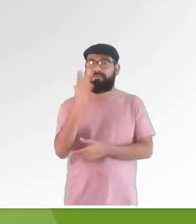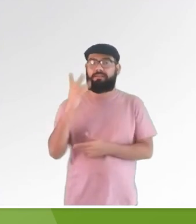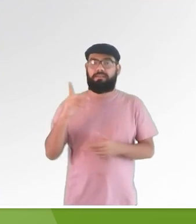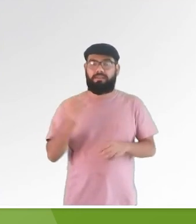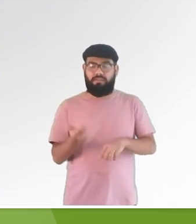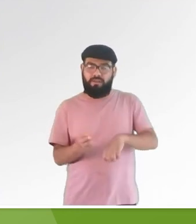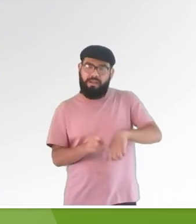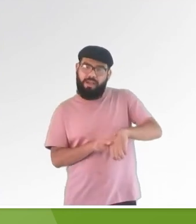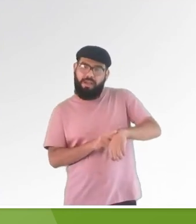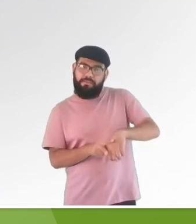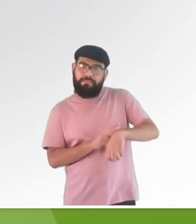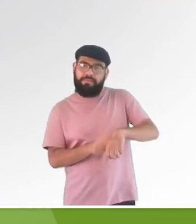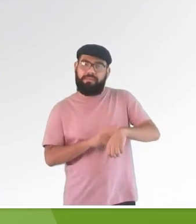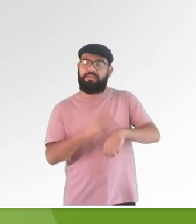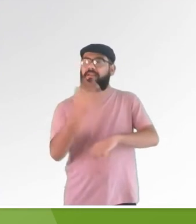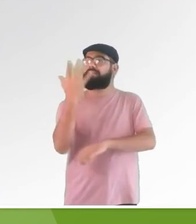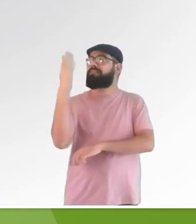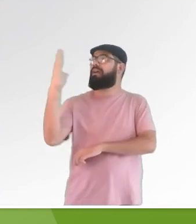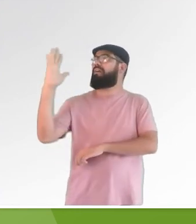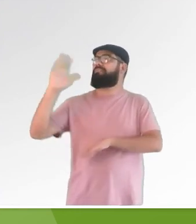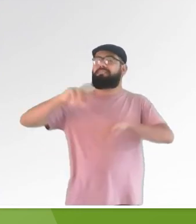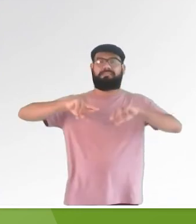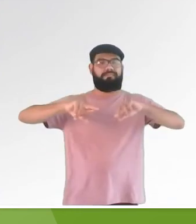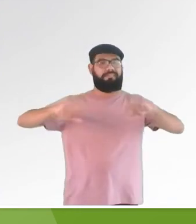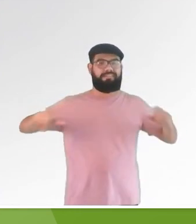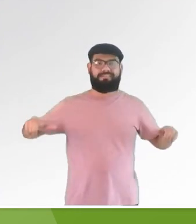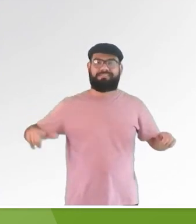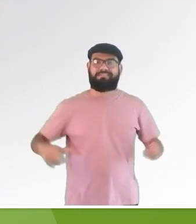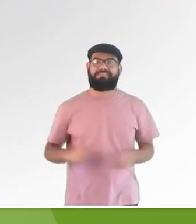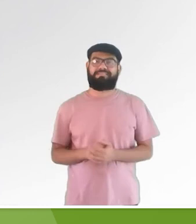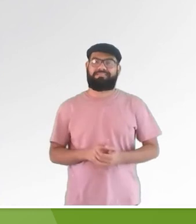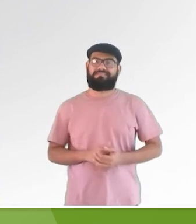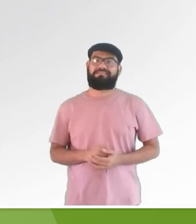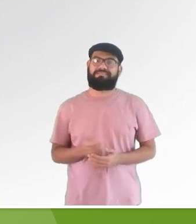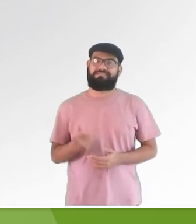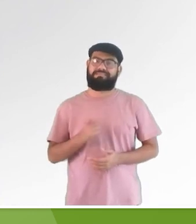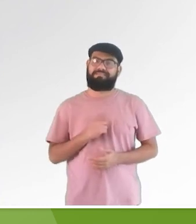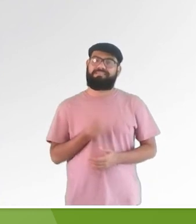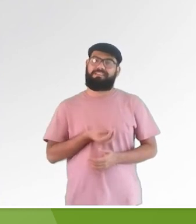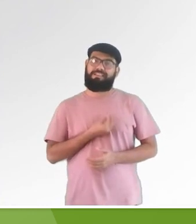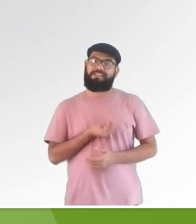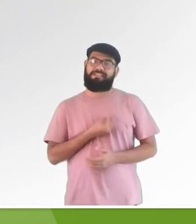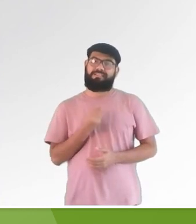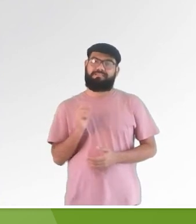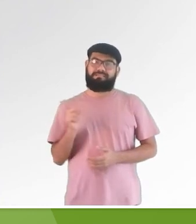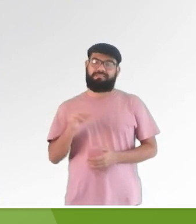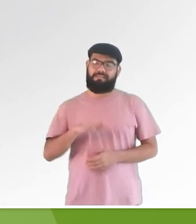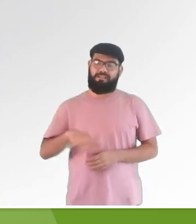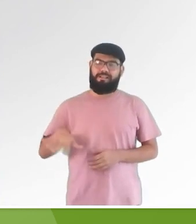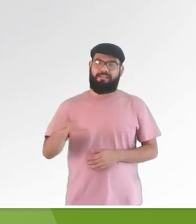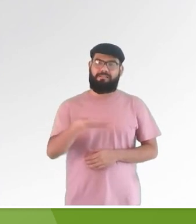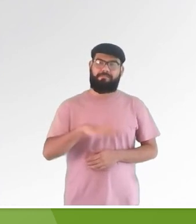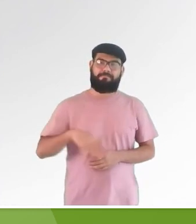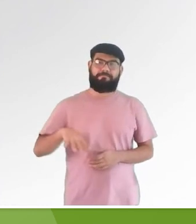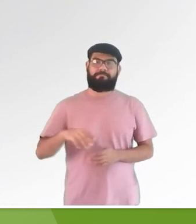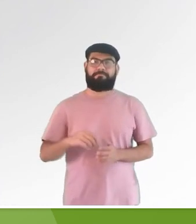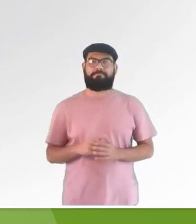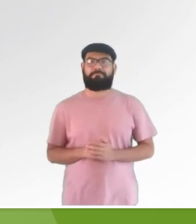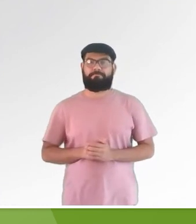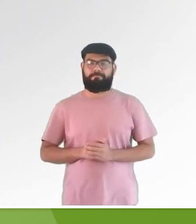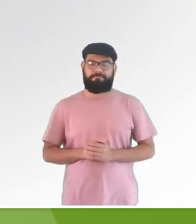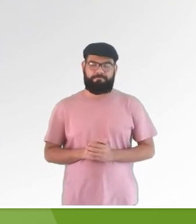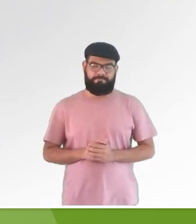árvores, são espécies diferentes, né, mas estão ali coexistindo nesse conceito que a gente está